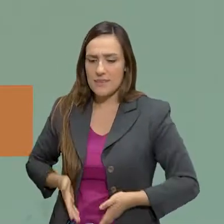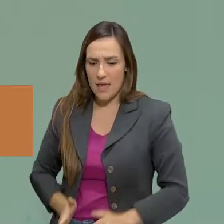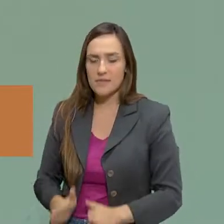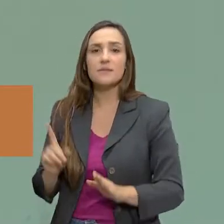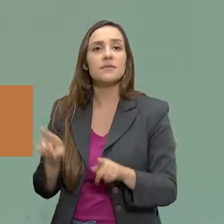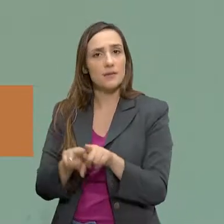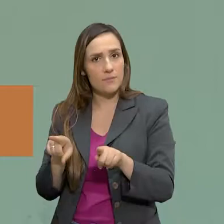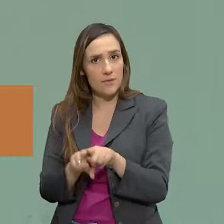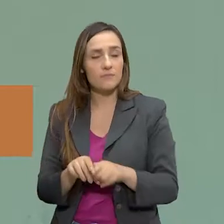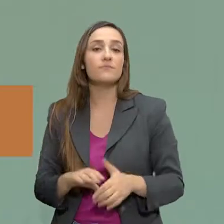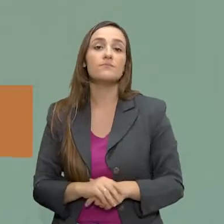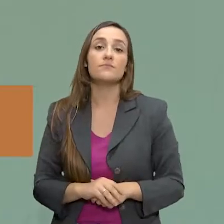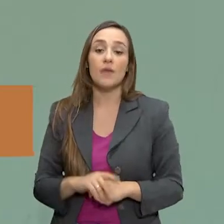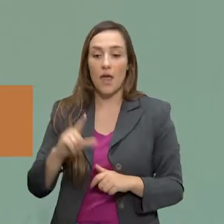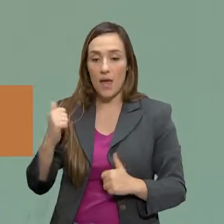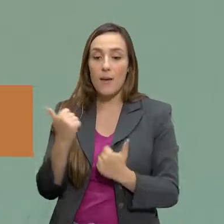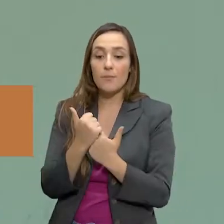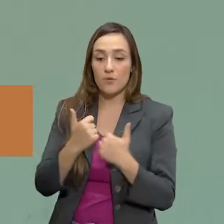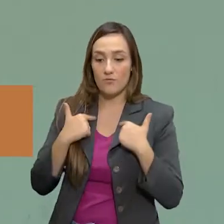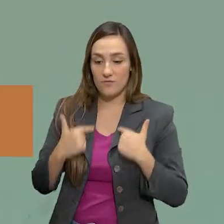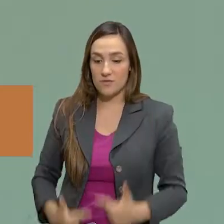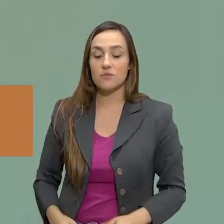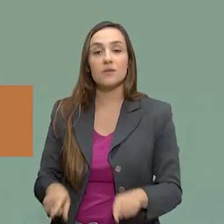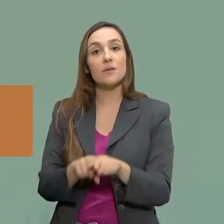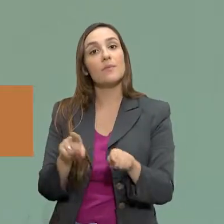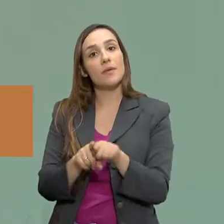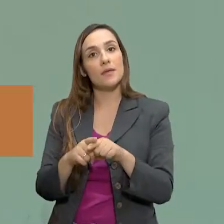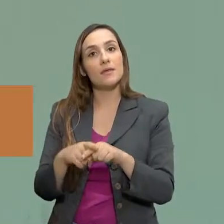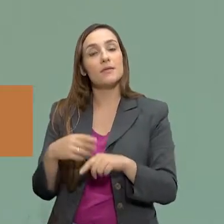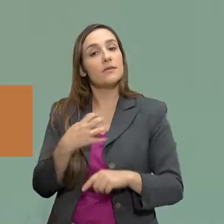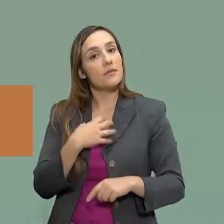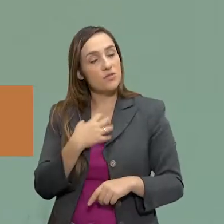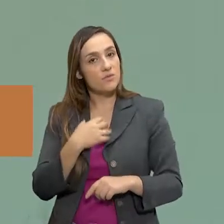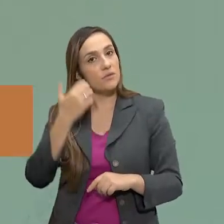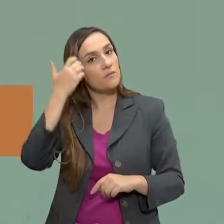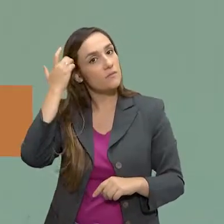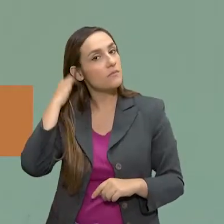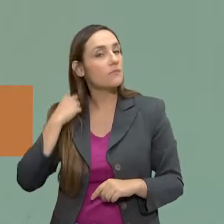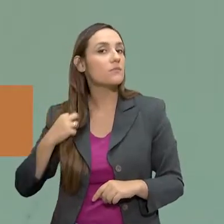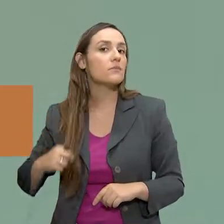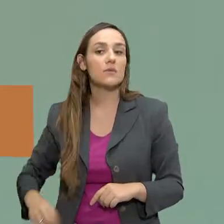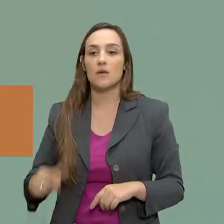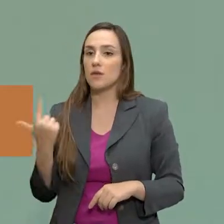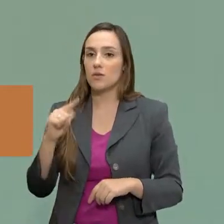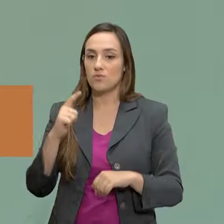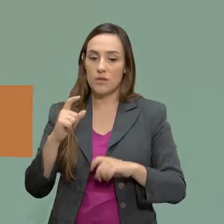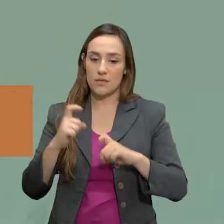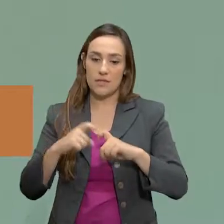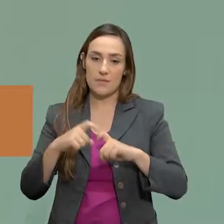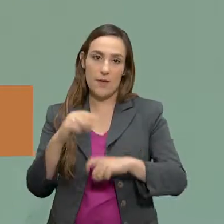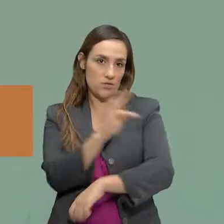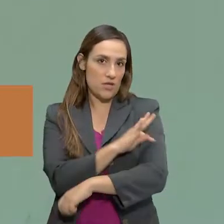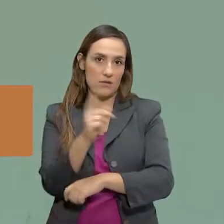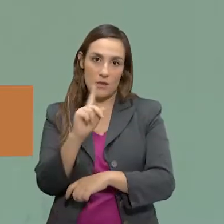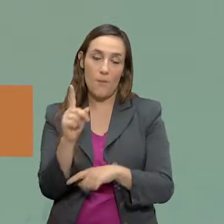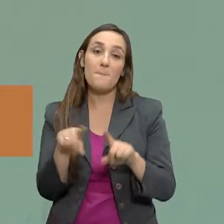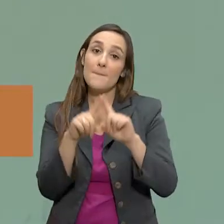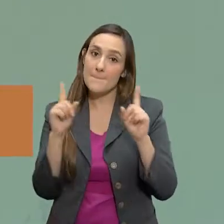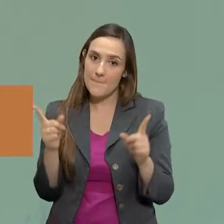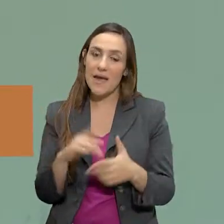né, ao longo da gestação, mas também durante o trabalho de parto, parto pós-parto, que prestam o apoio físico e o apoio emocional. Elas não